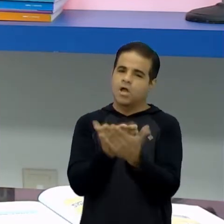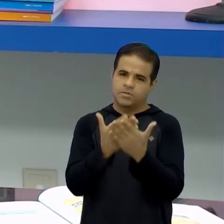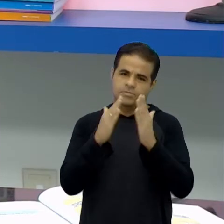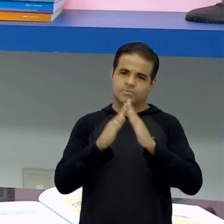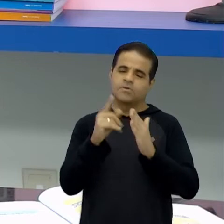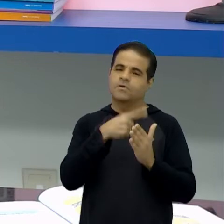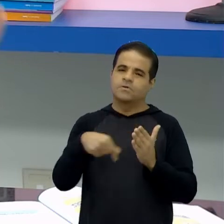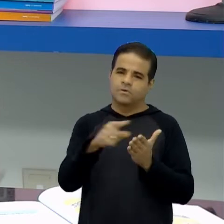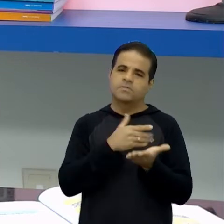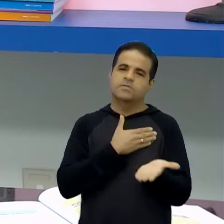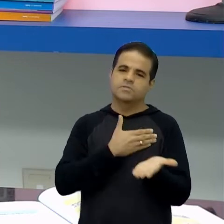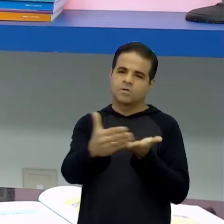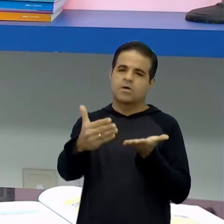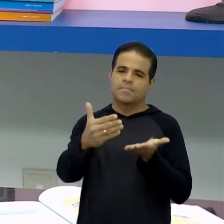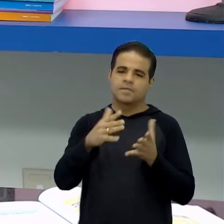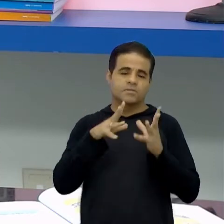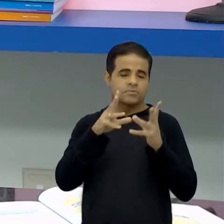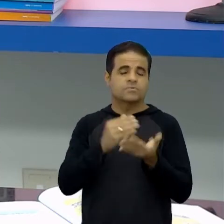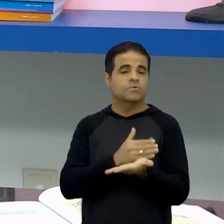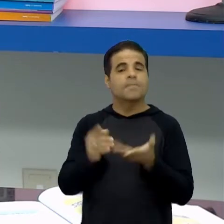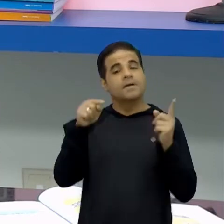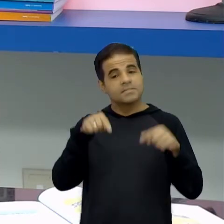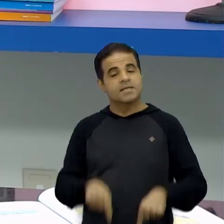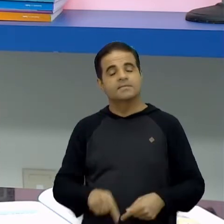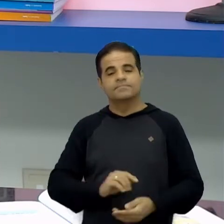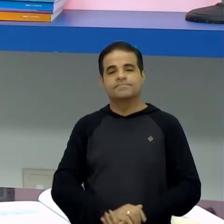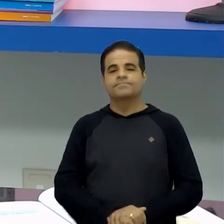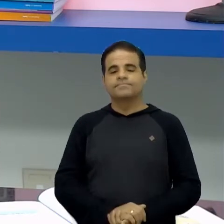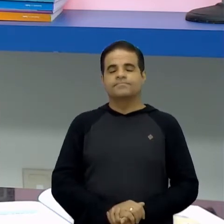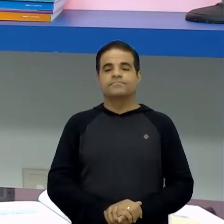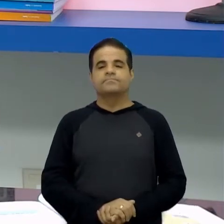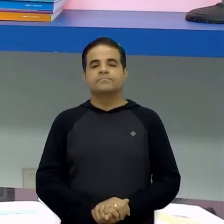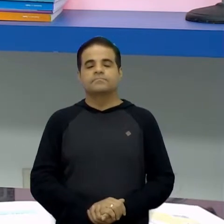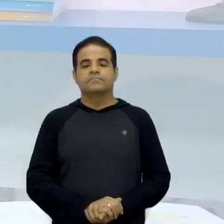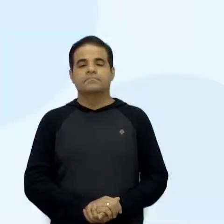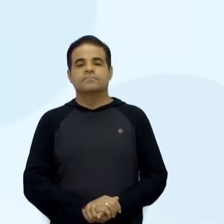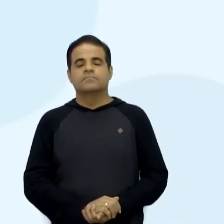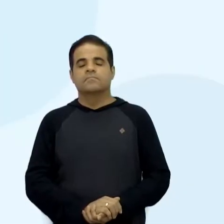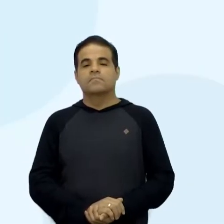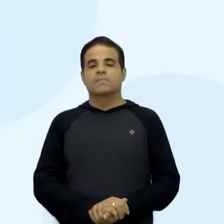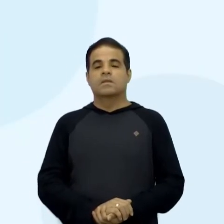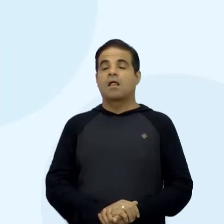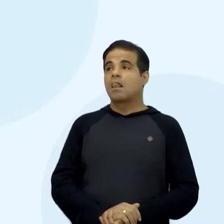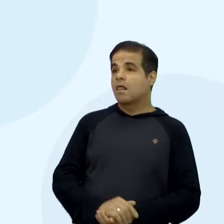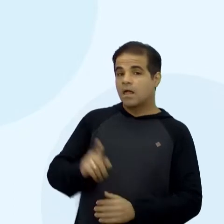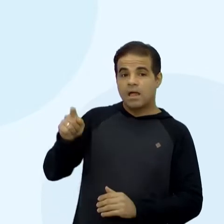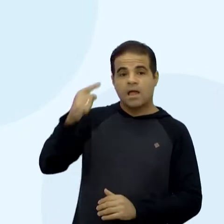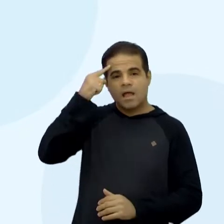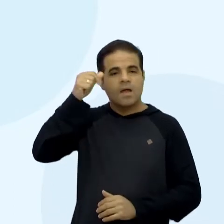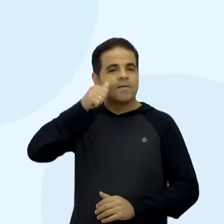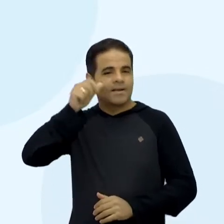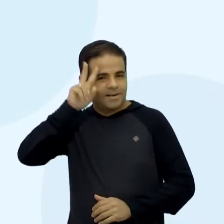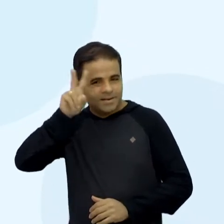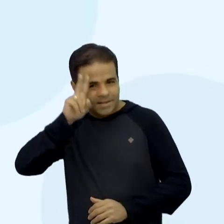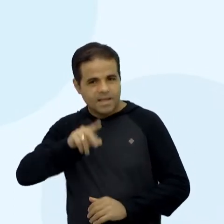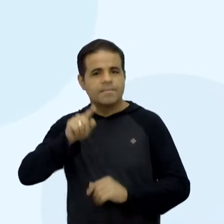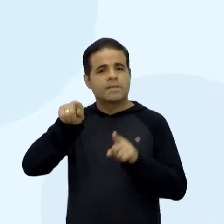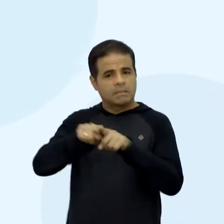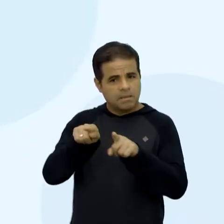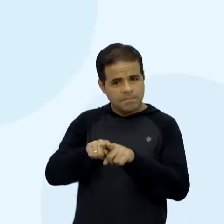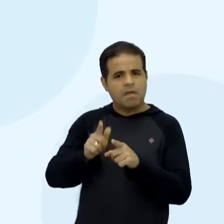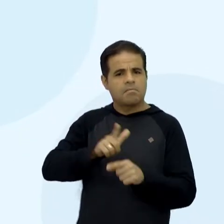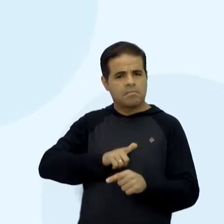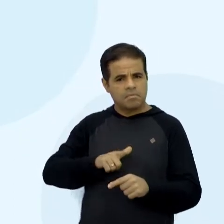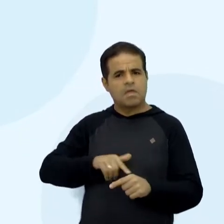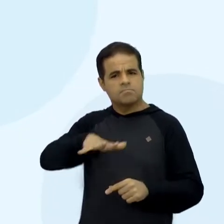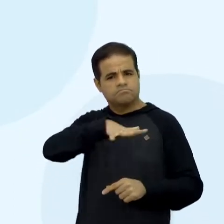começa, não adianta. Tudo começa aqui. Vamos continuar aqui então o texto. Mauro, olha só. Ela lembra que, além de